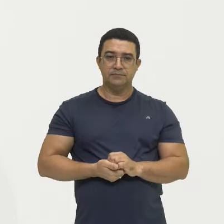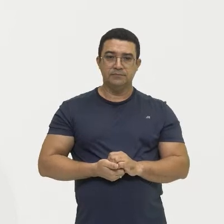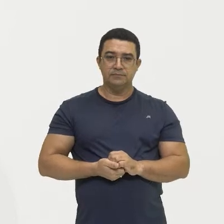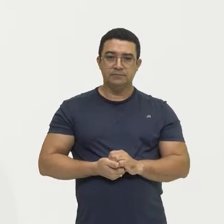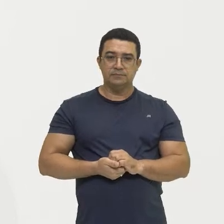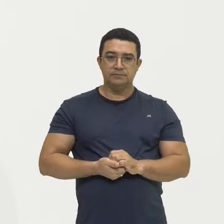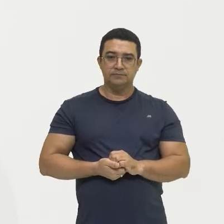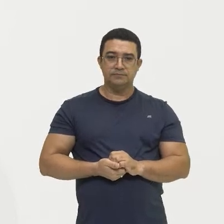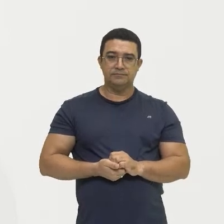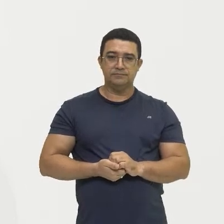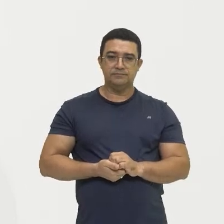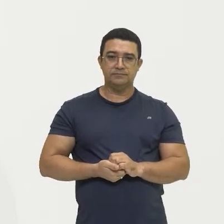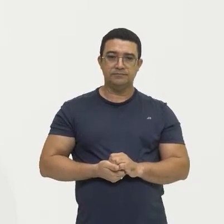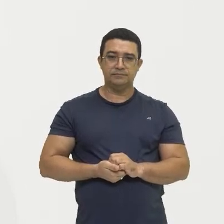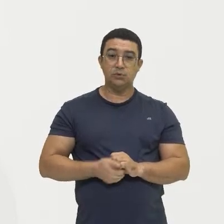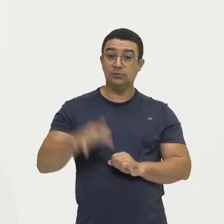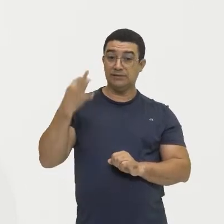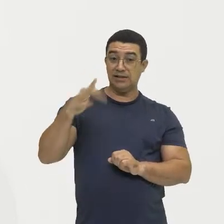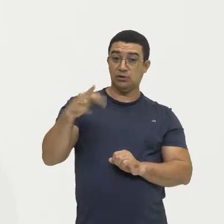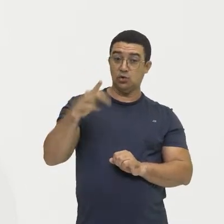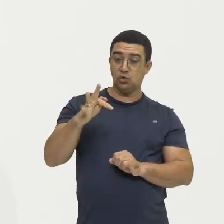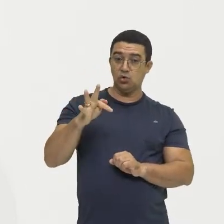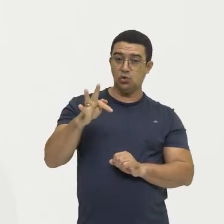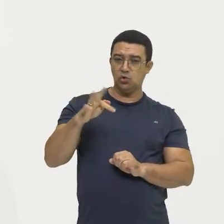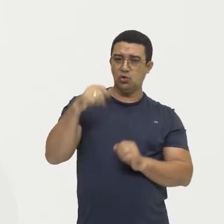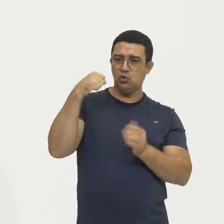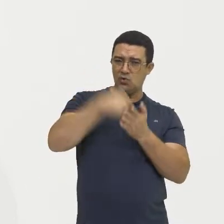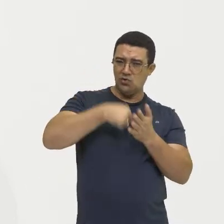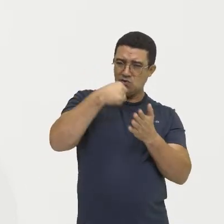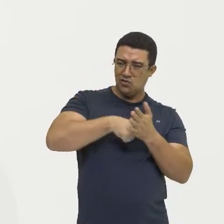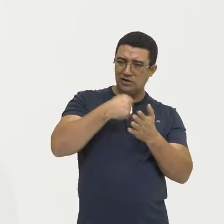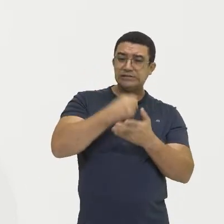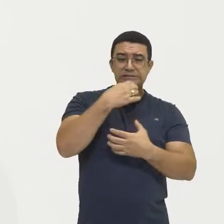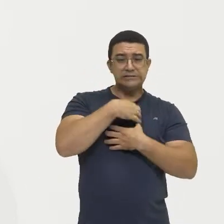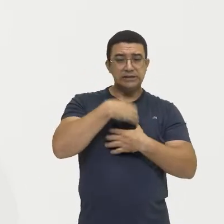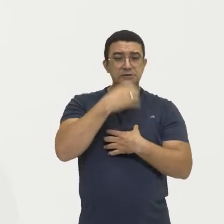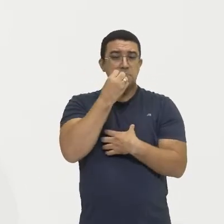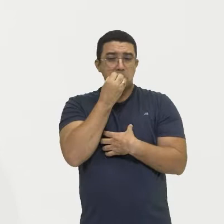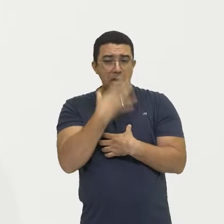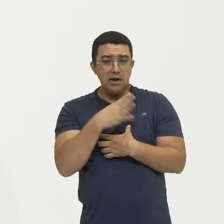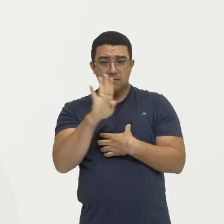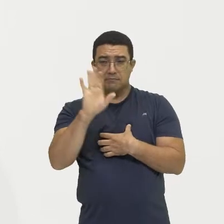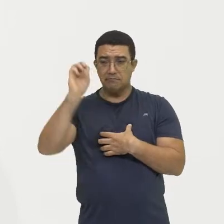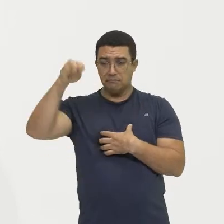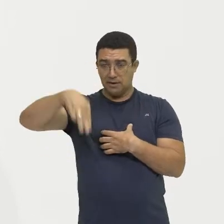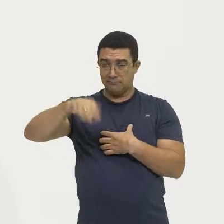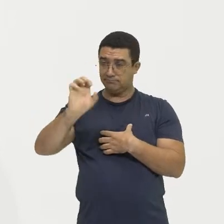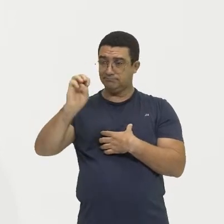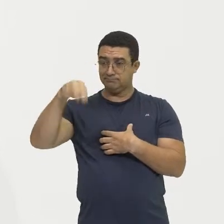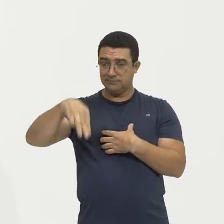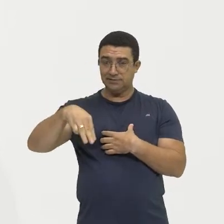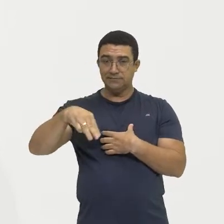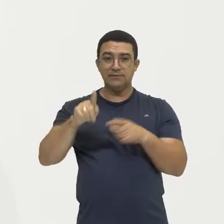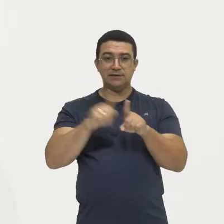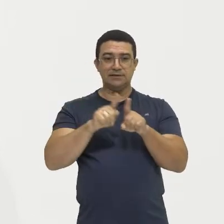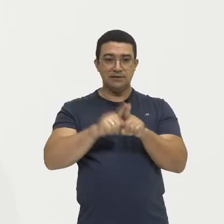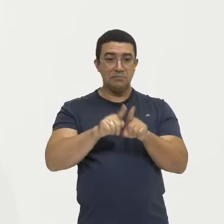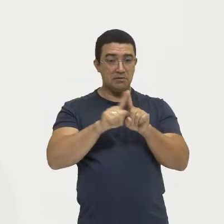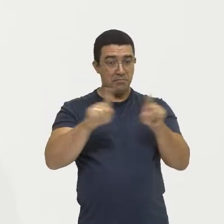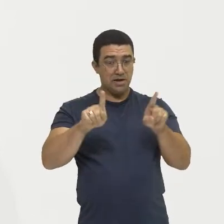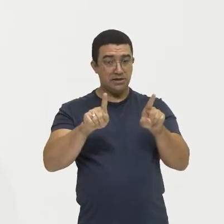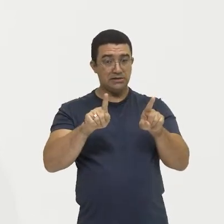mas só que eles não têm. Observe aqui no finalzinho, nós temos em e em, o som é exatamente